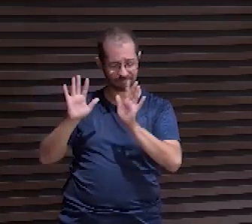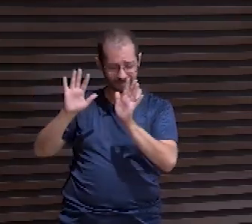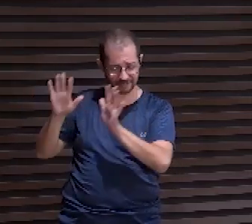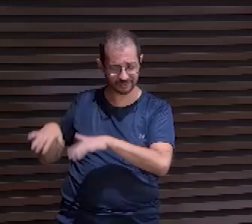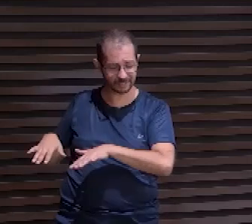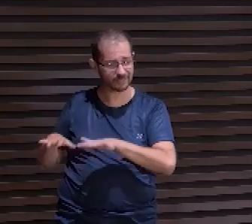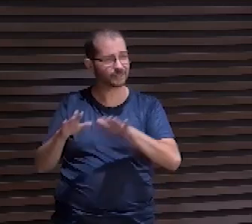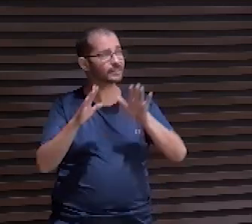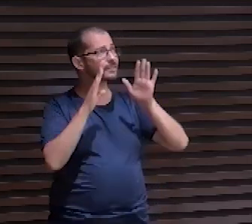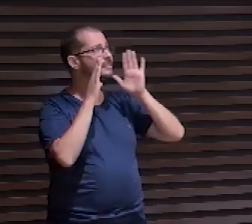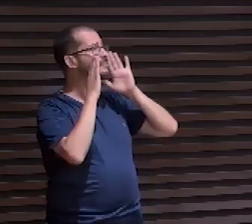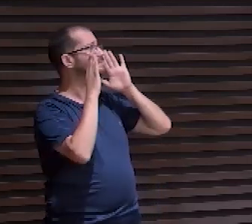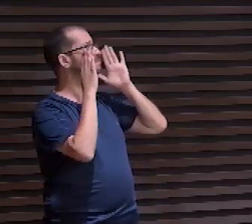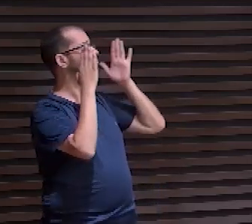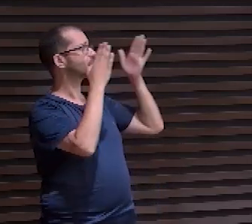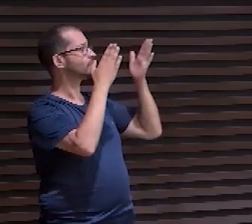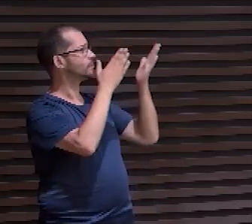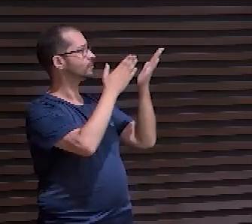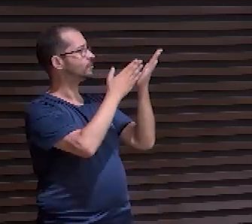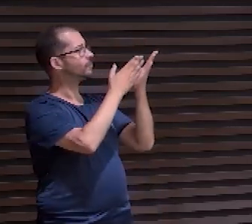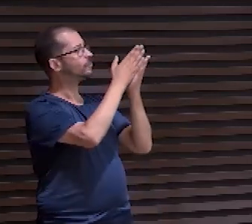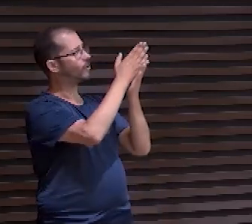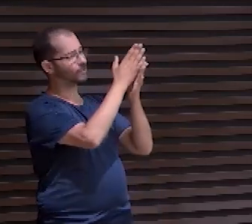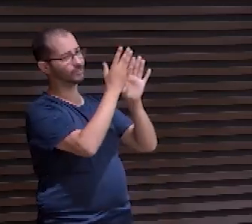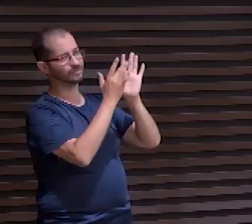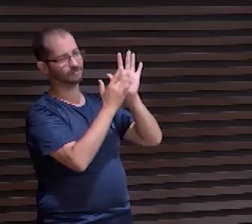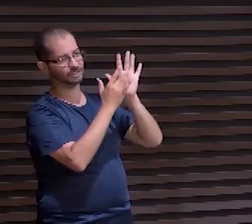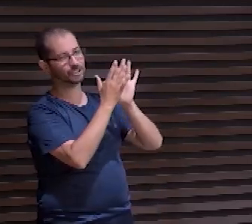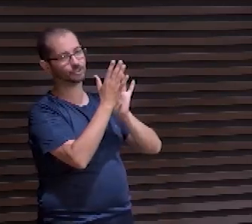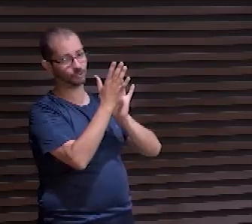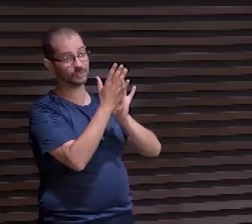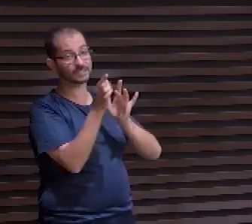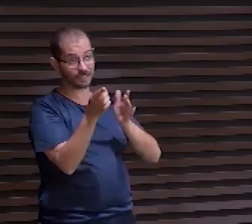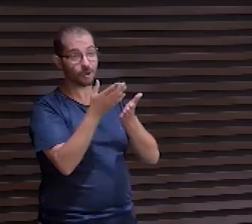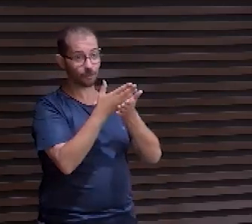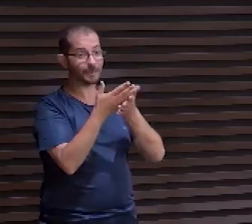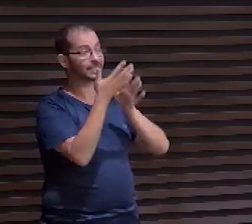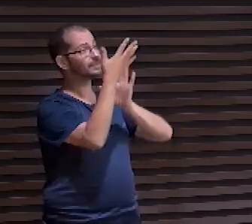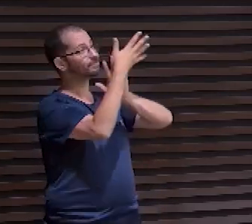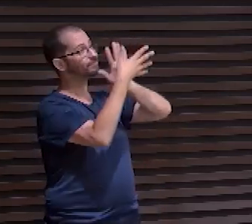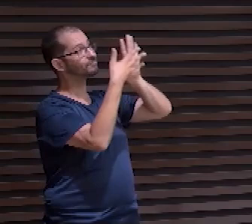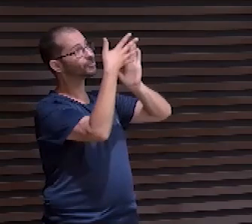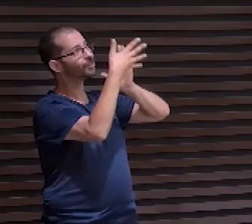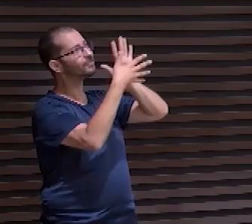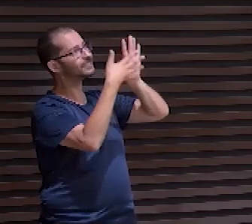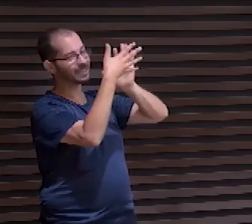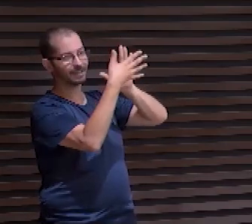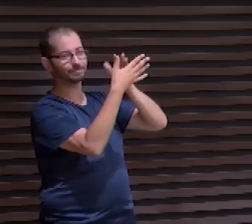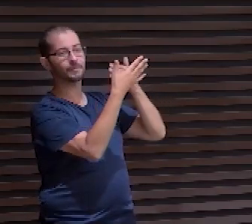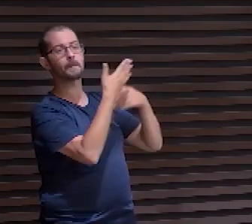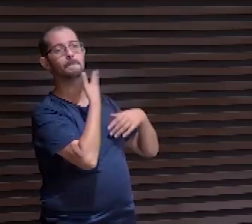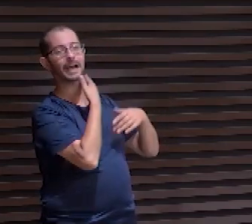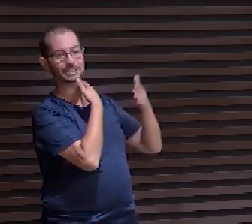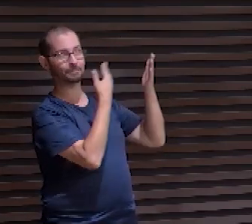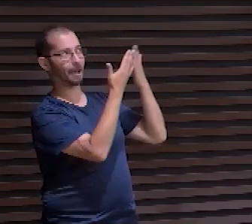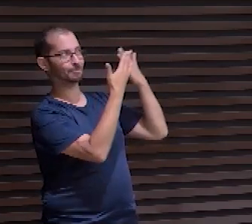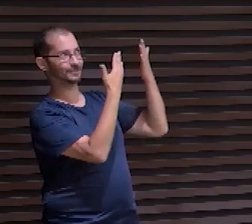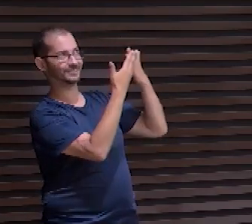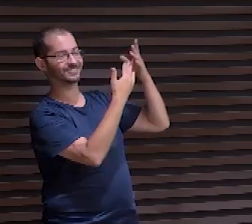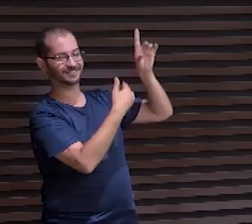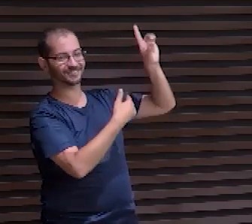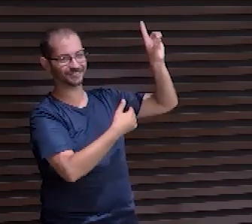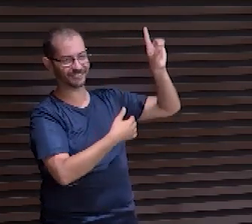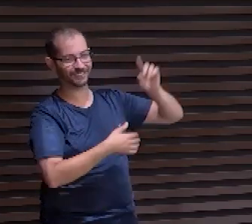no lugar, na sua casa. Começa a conversar com ele. Bata um papo.